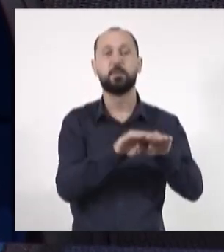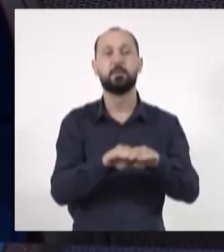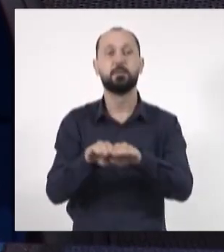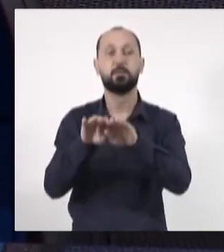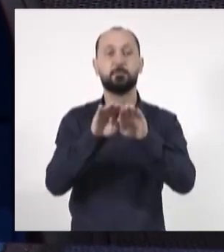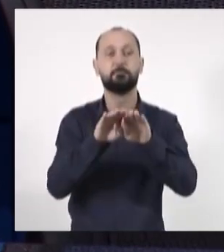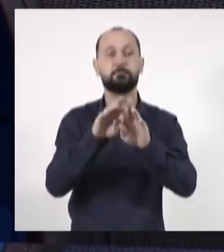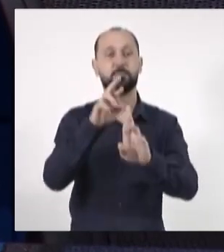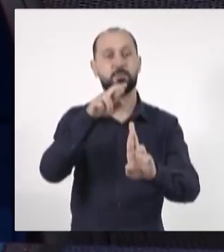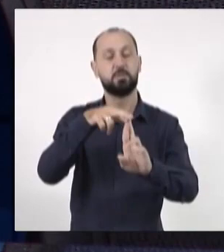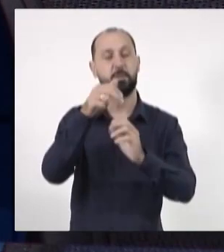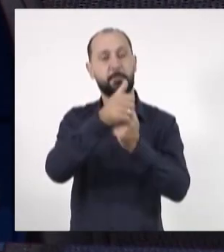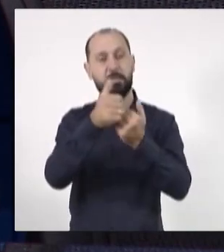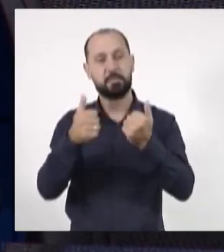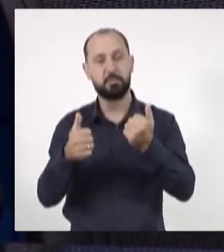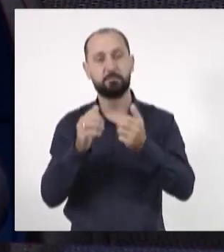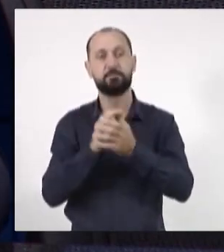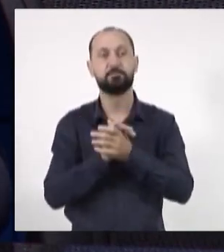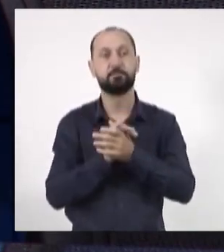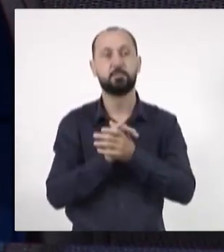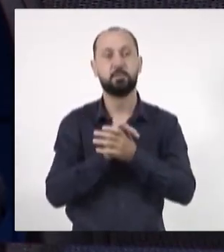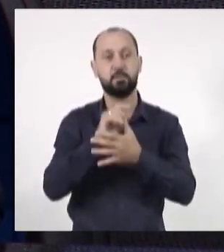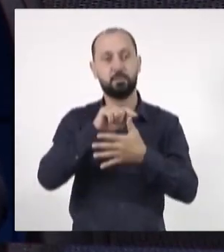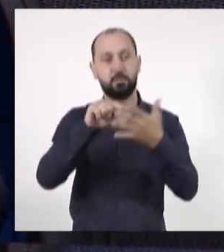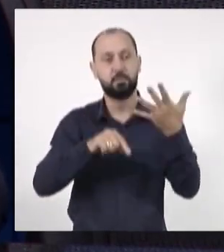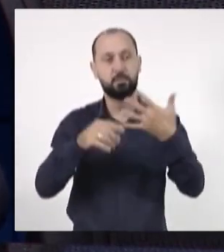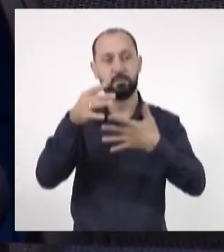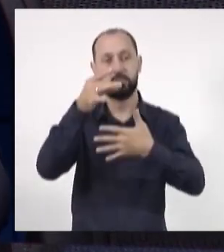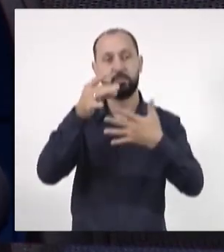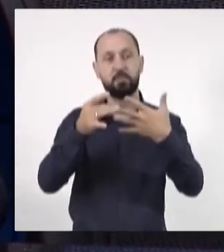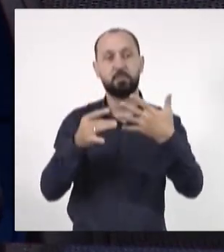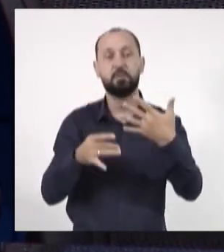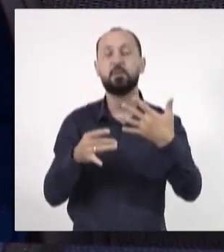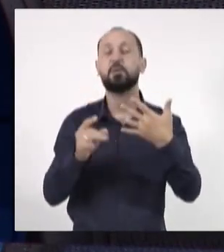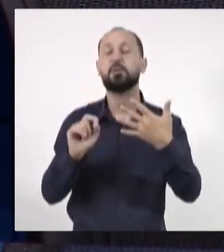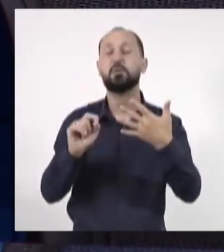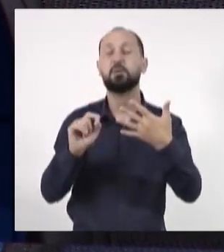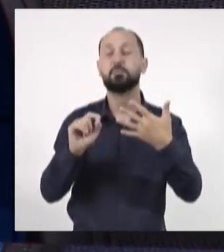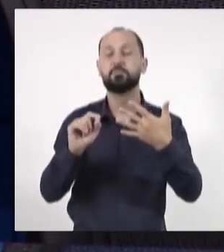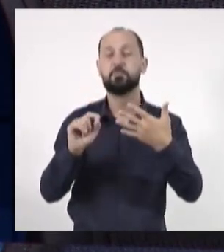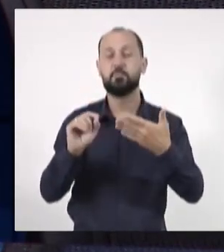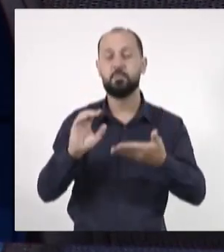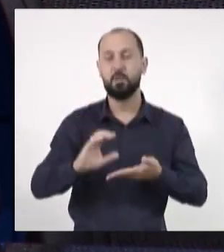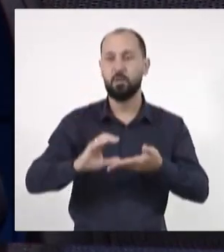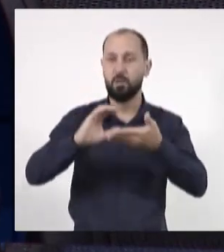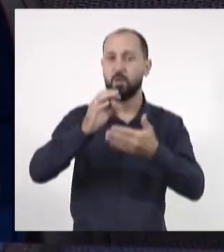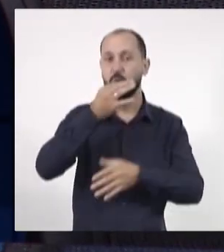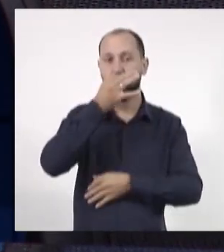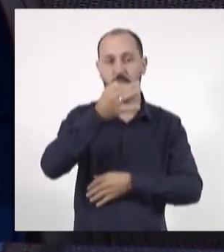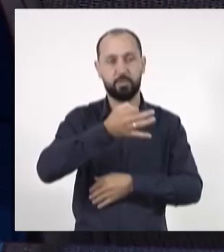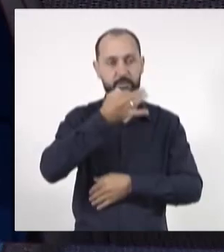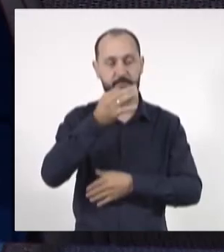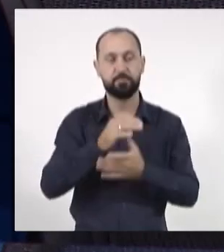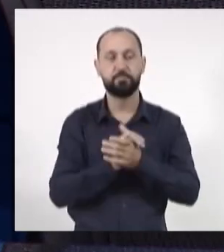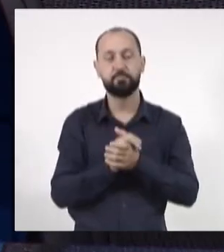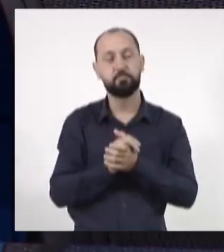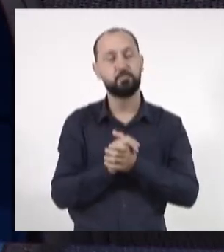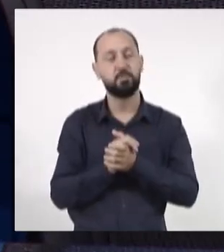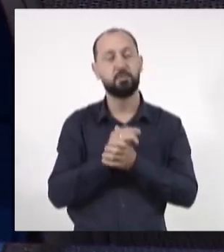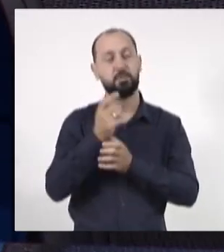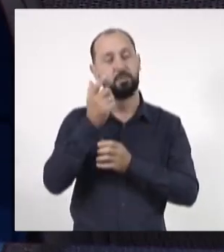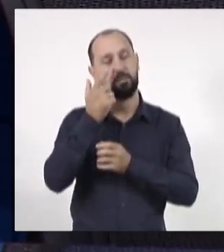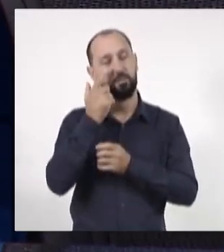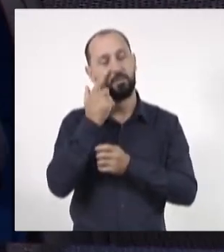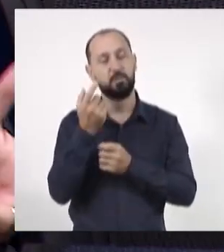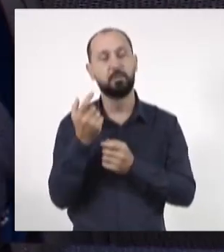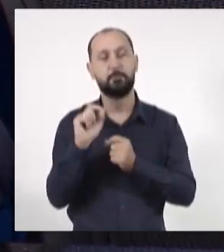de representação. Então, essas são algumas ponderações que a Confederação sugeriu. Eu vejo com